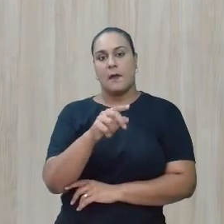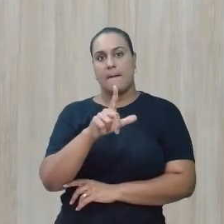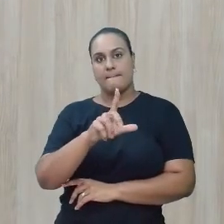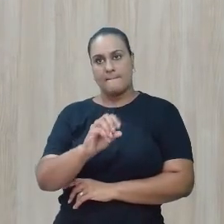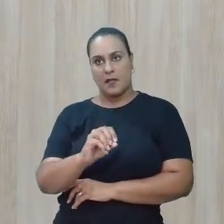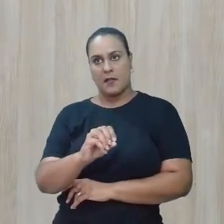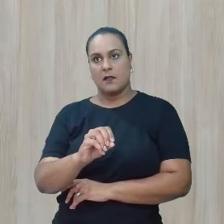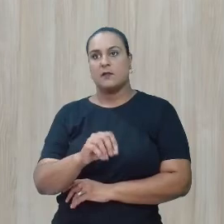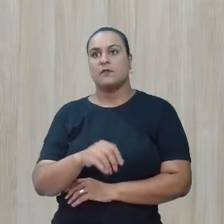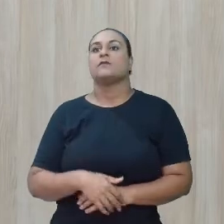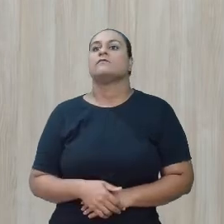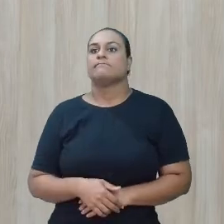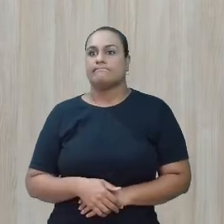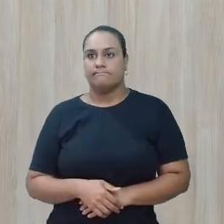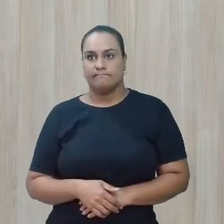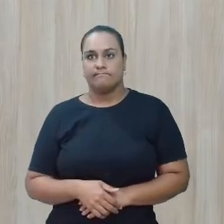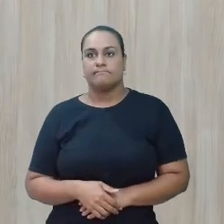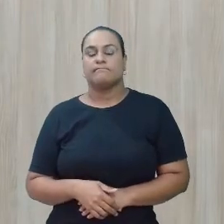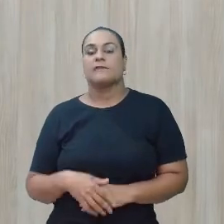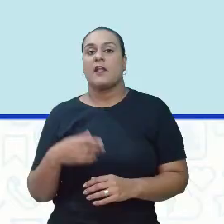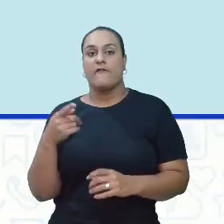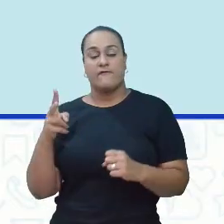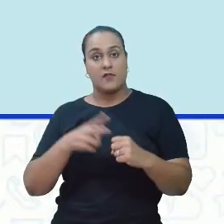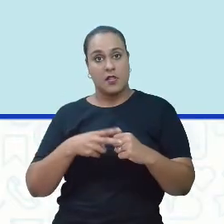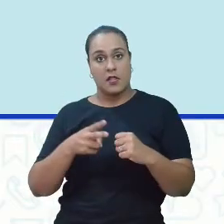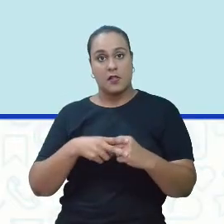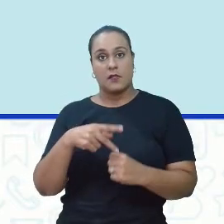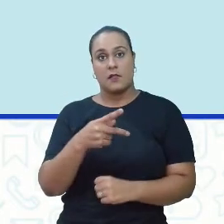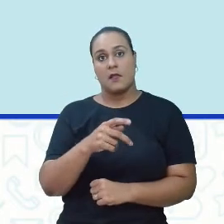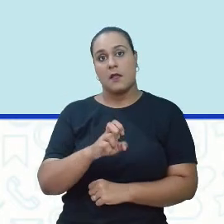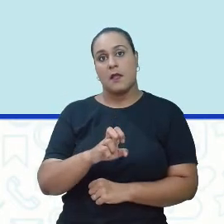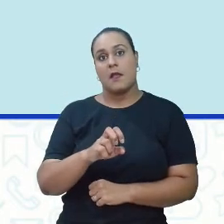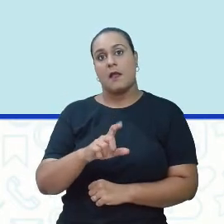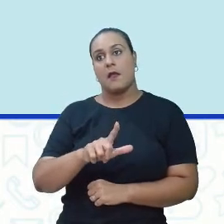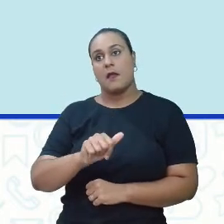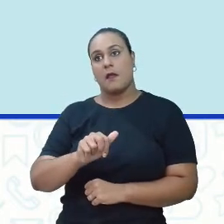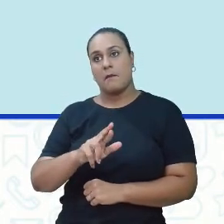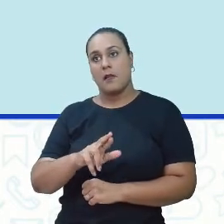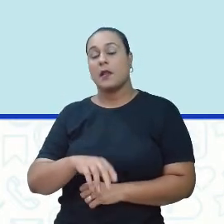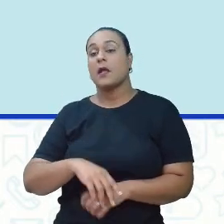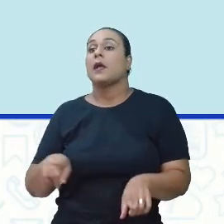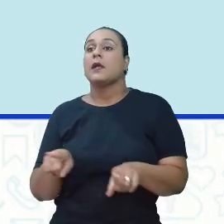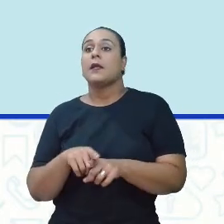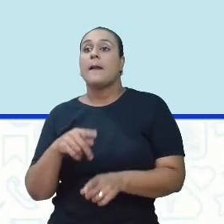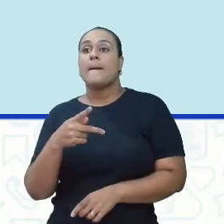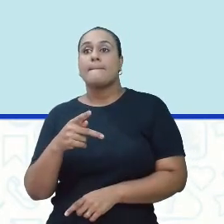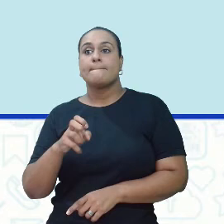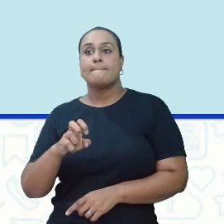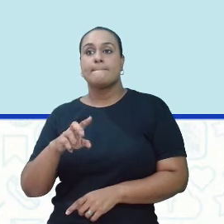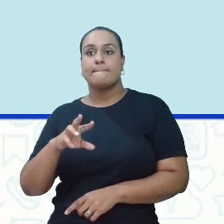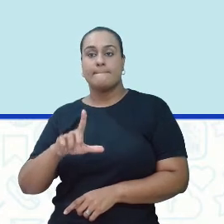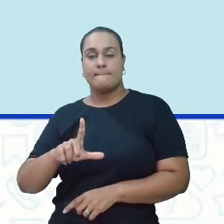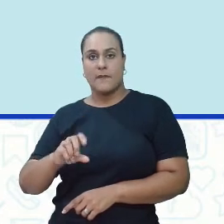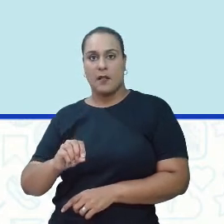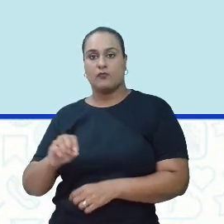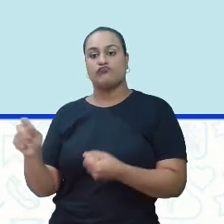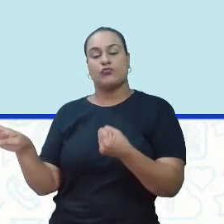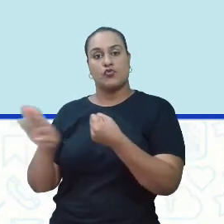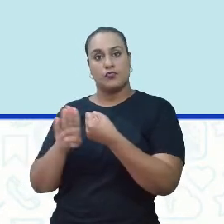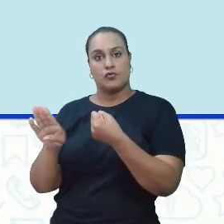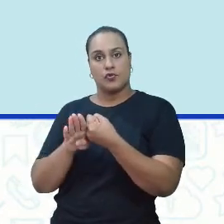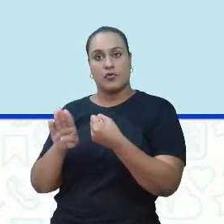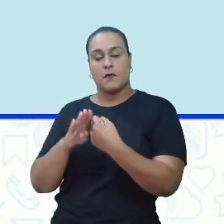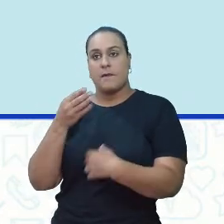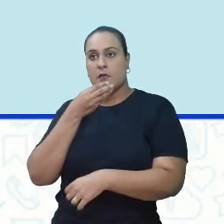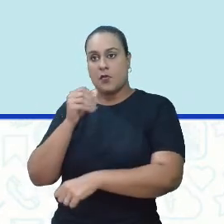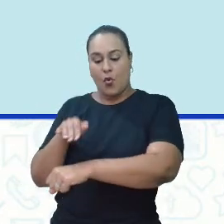pelo, que é flexão de pelar. Eu tenho pelo substantivo masculino, que é o pelo, por exemplo,